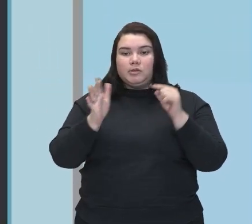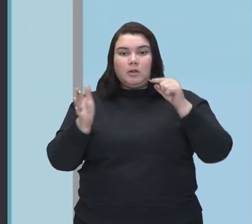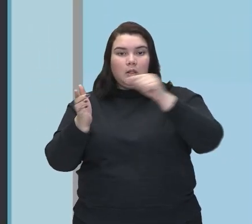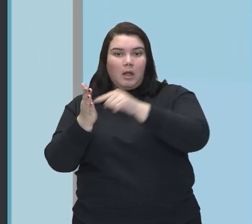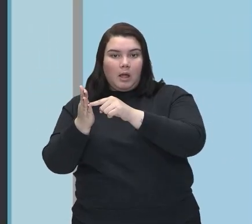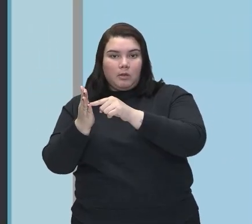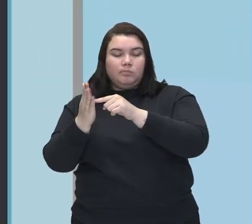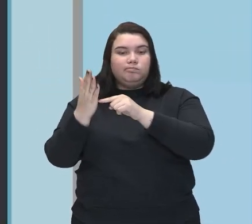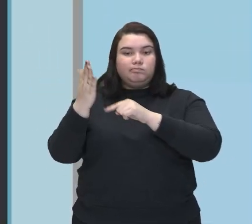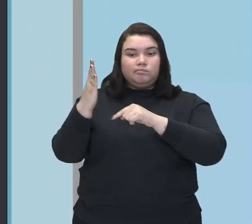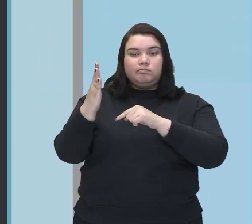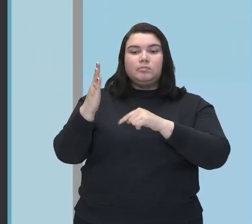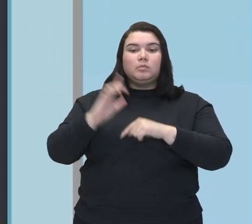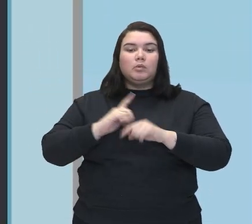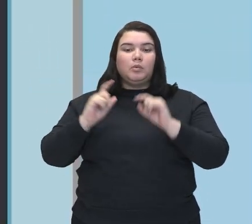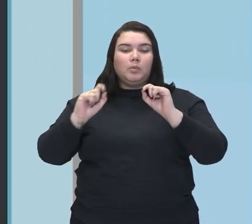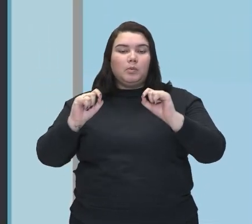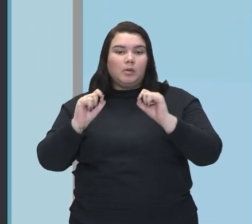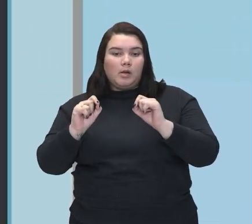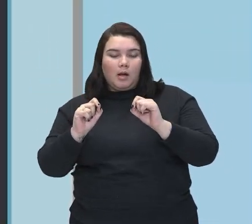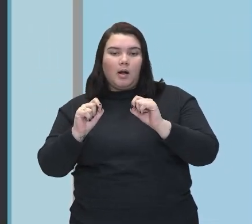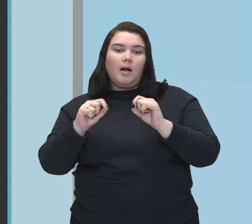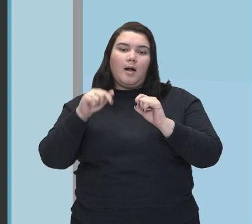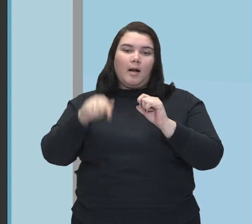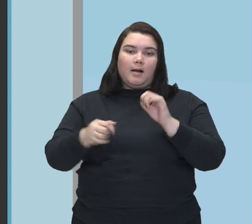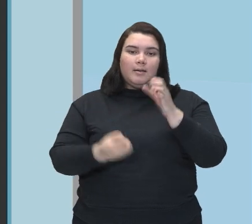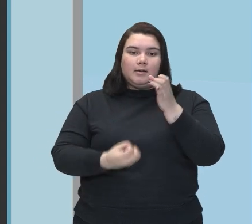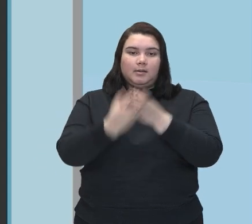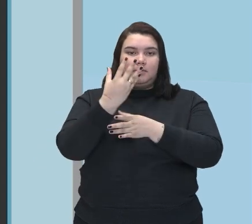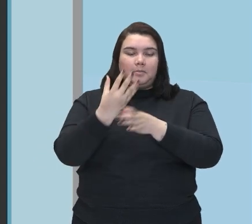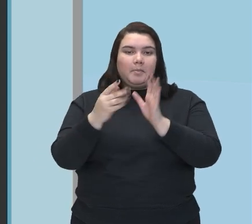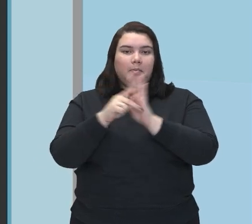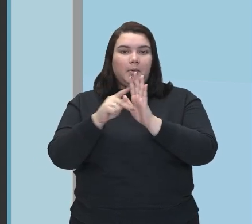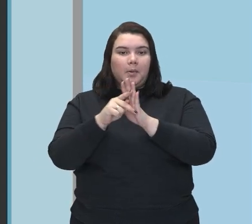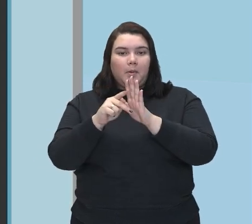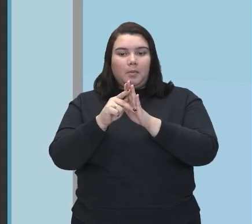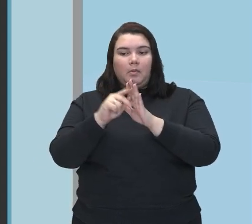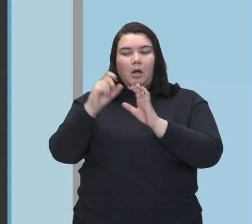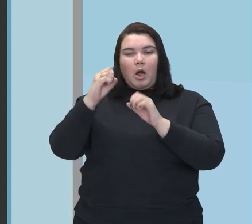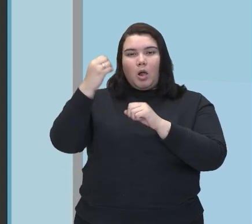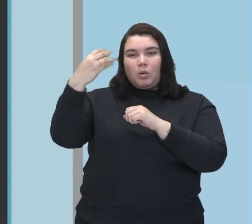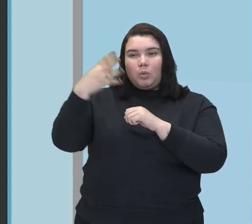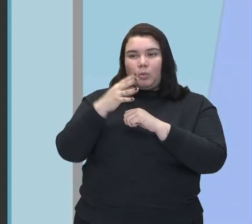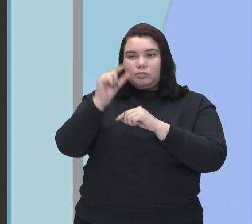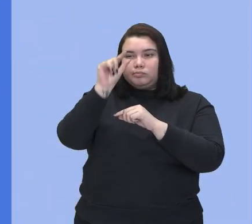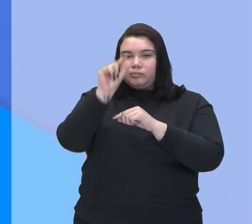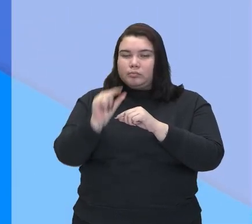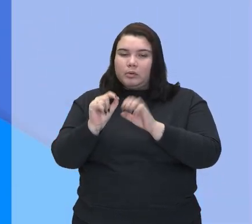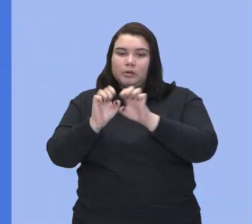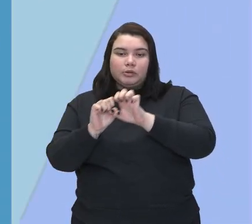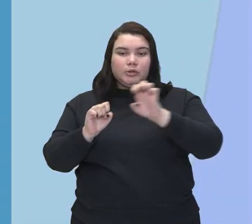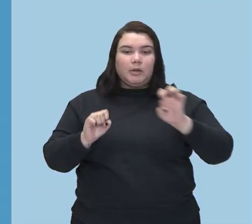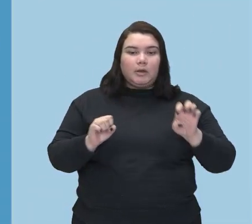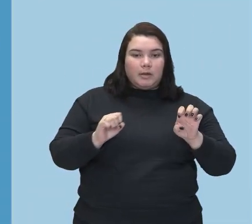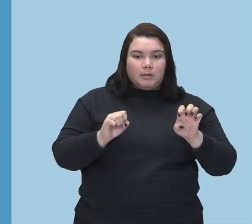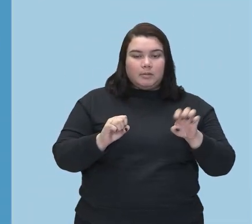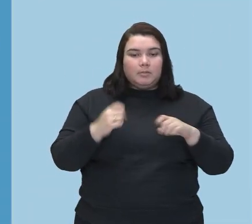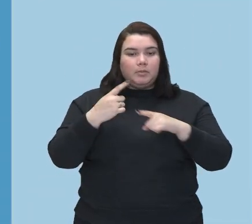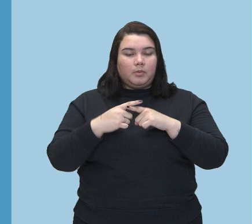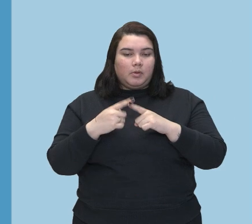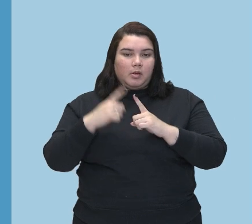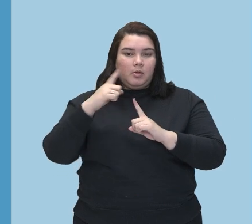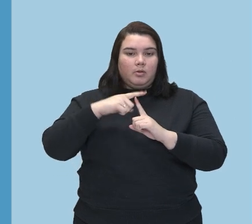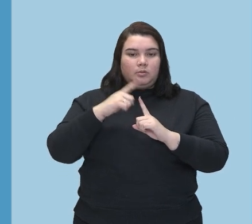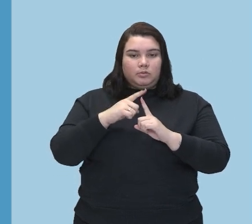apenas num campo, né, elétrico, e ocorreu desvio desse feixe de luz para a esquerda. Por quê? Porque era o ácido